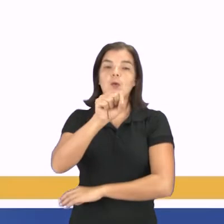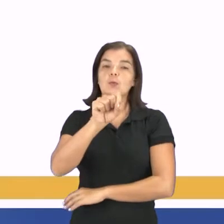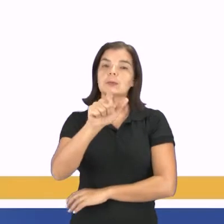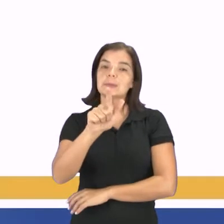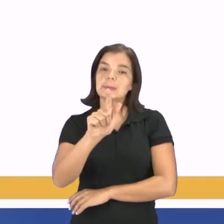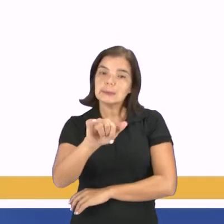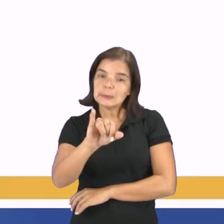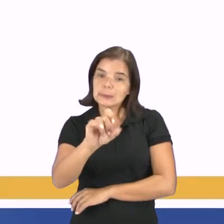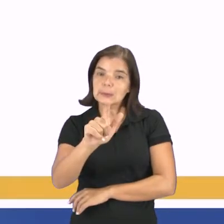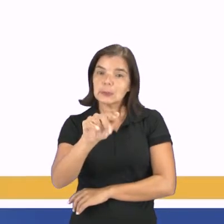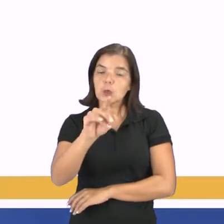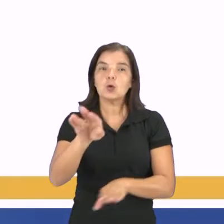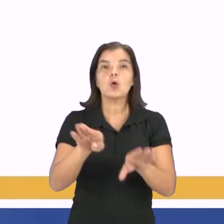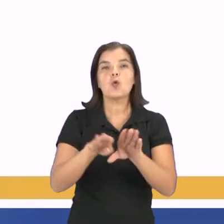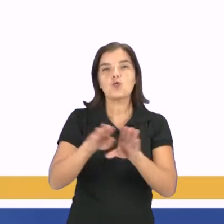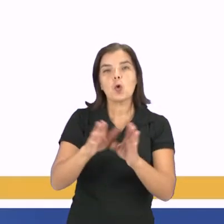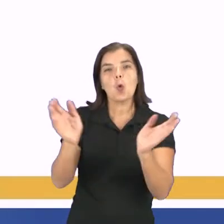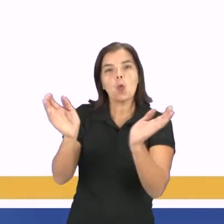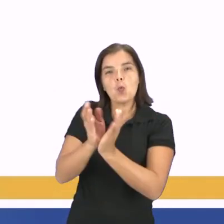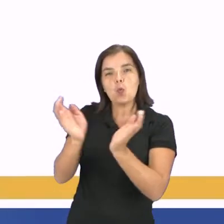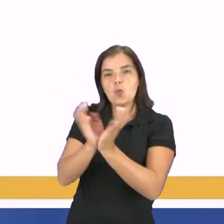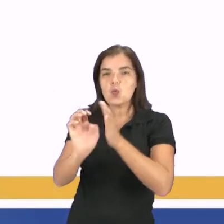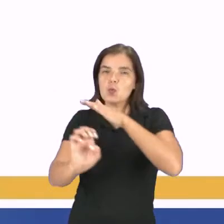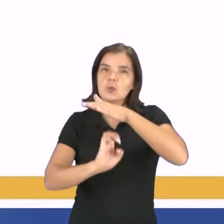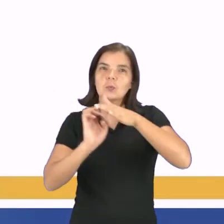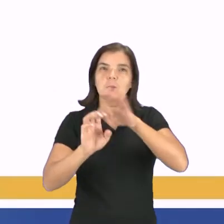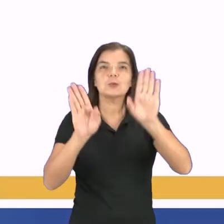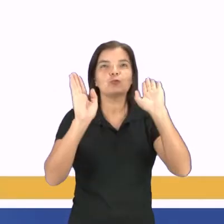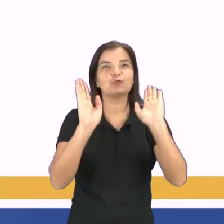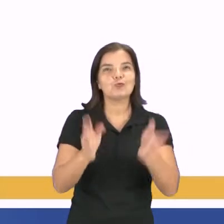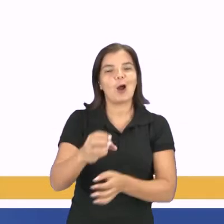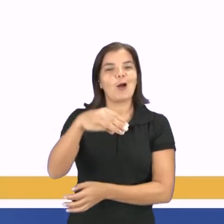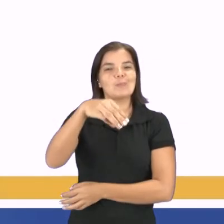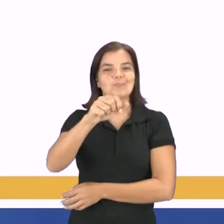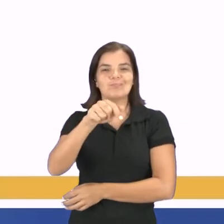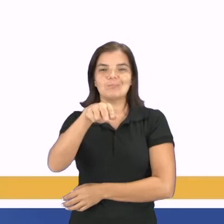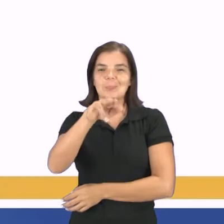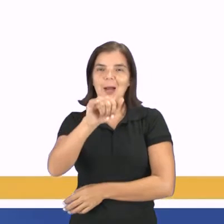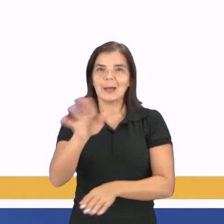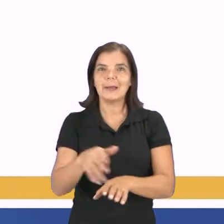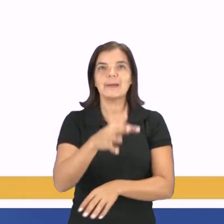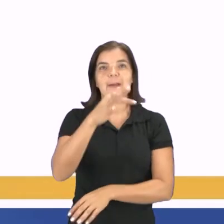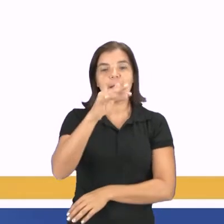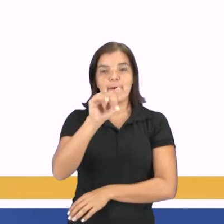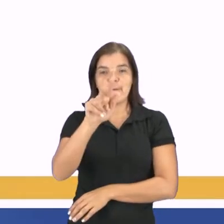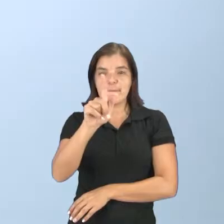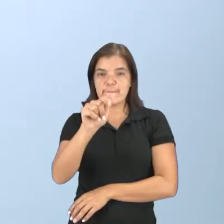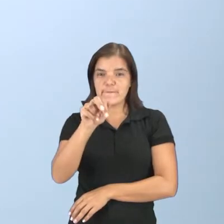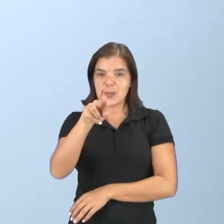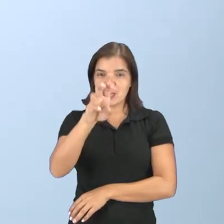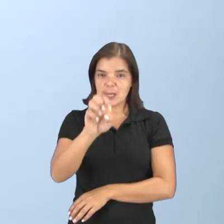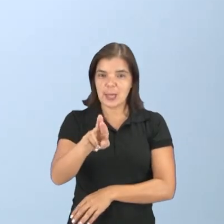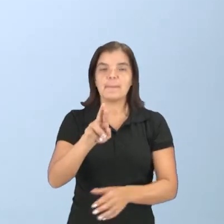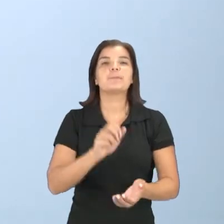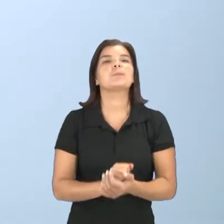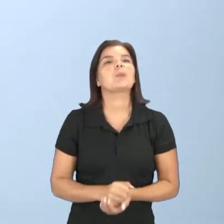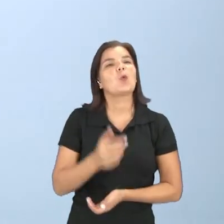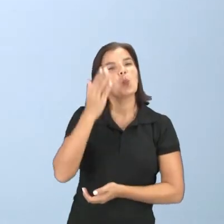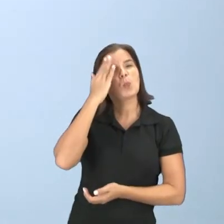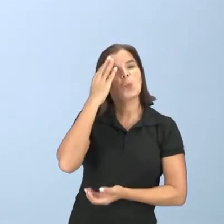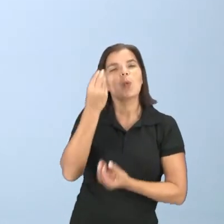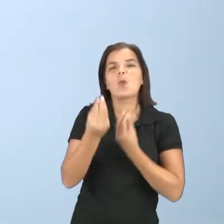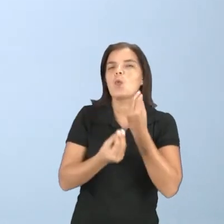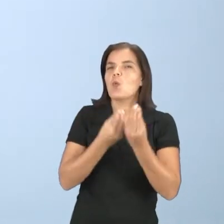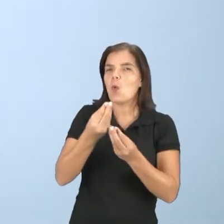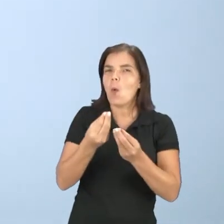Alegre, um fonógrafo que já era chamado de Máquina Figner. Agora vamos compreender e entender um pouco sobre